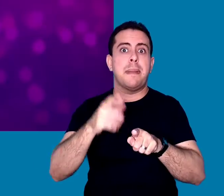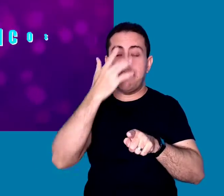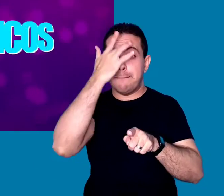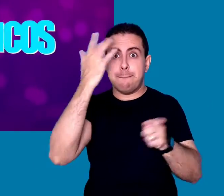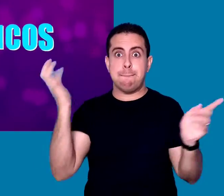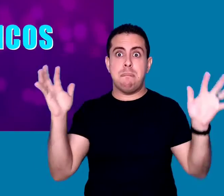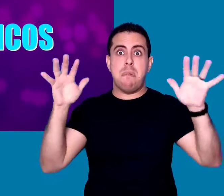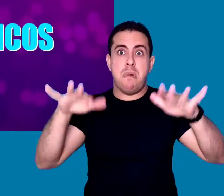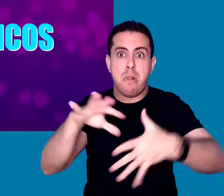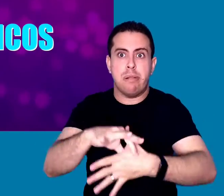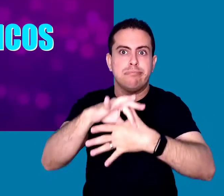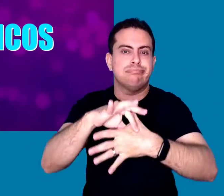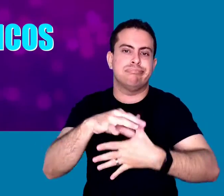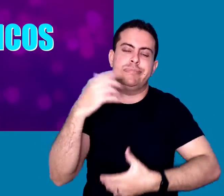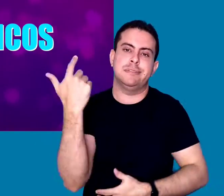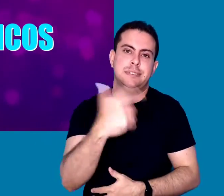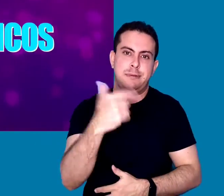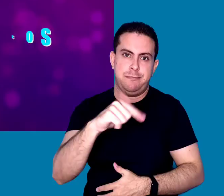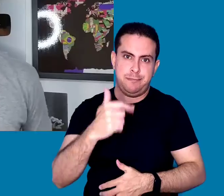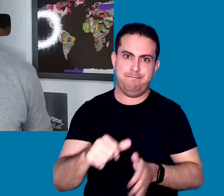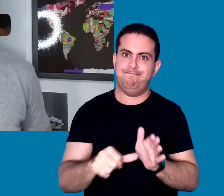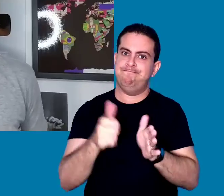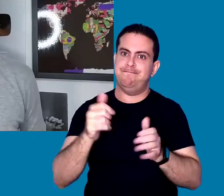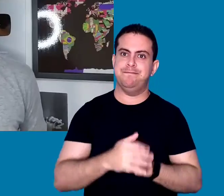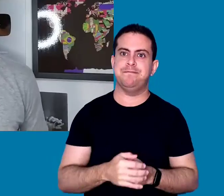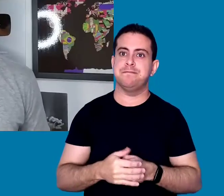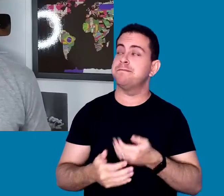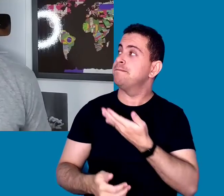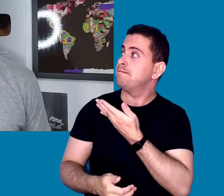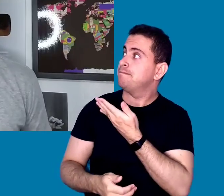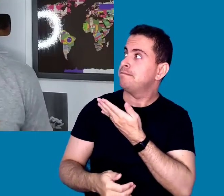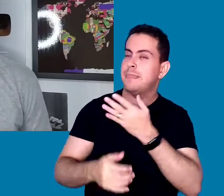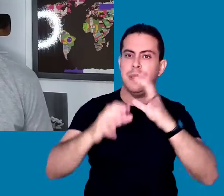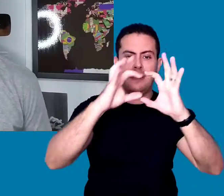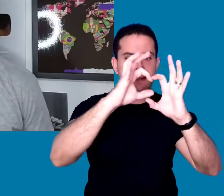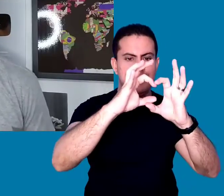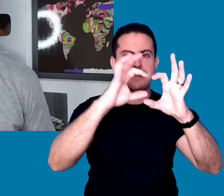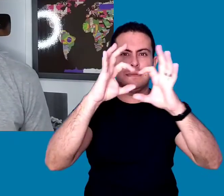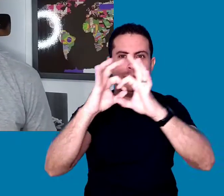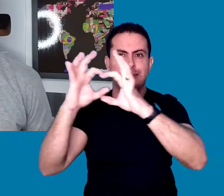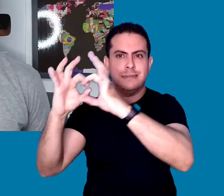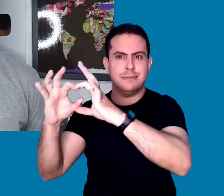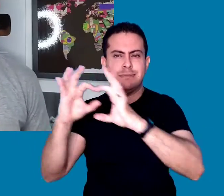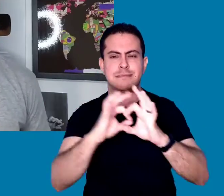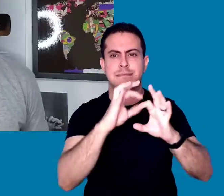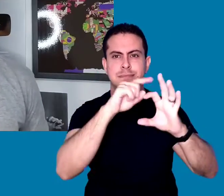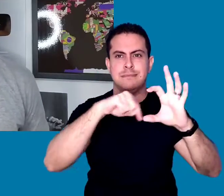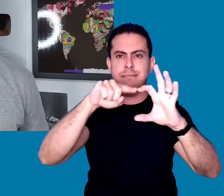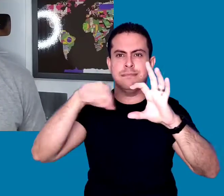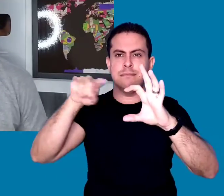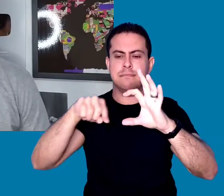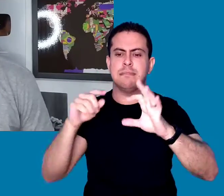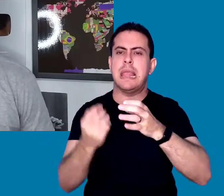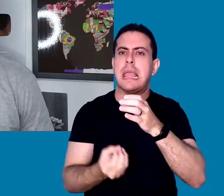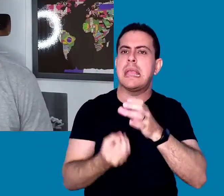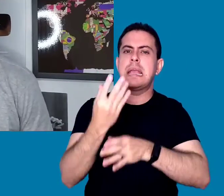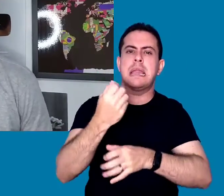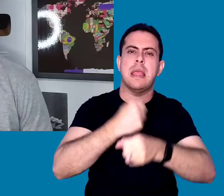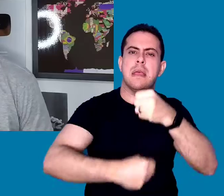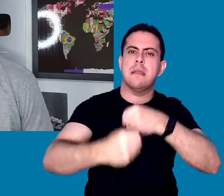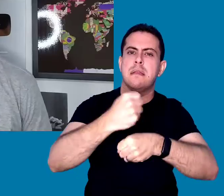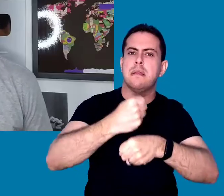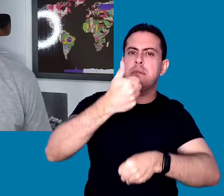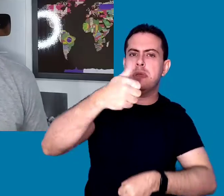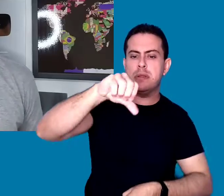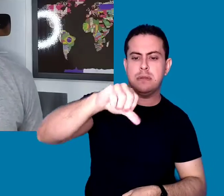presente. 6. Anéis Olímpicos. A famosa simbologia das Olimpíadas foi criada em 1913 pelo Barão